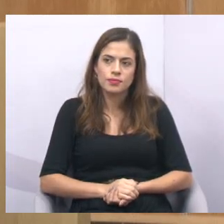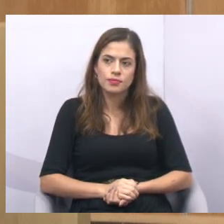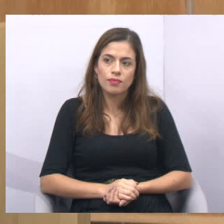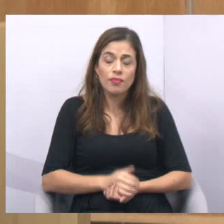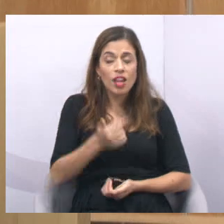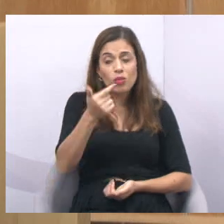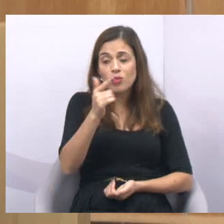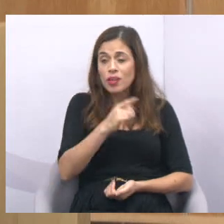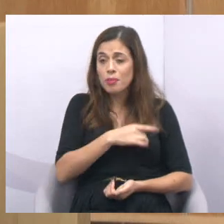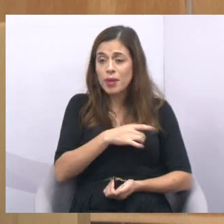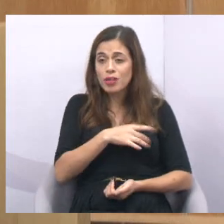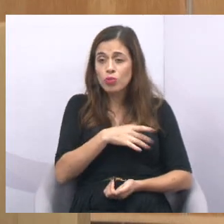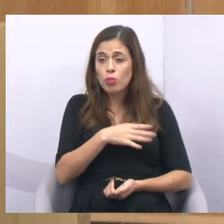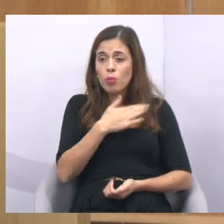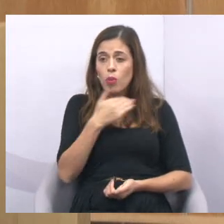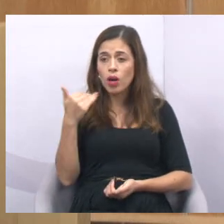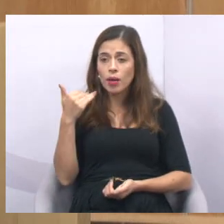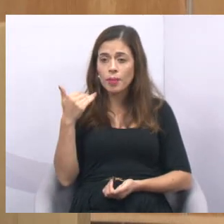medo de morrer.